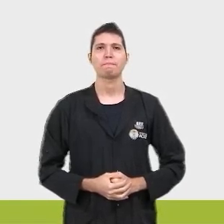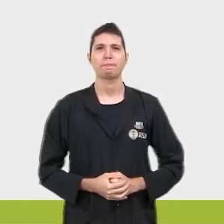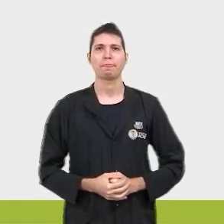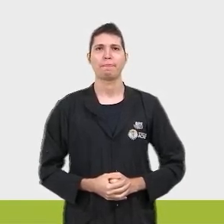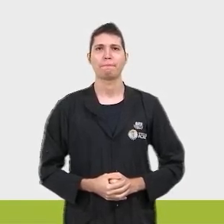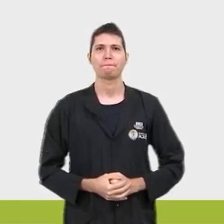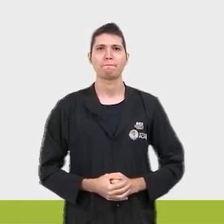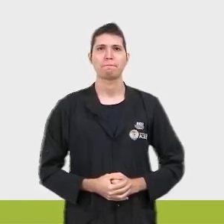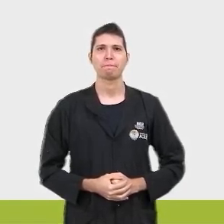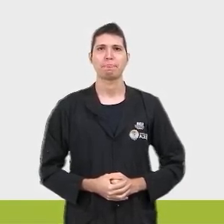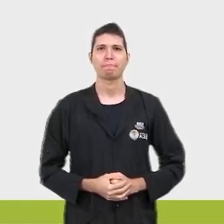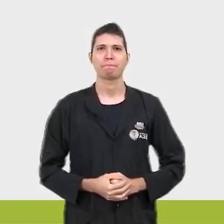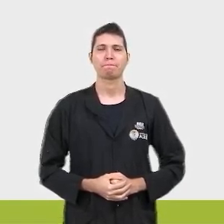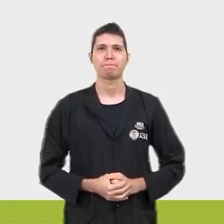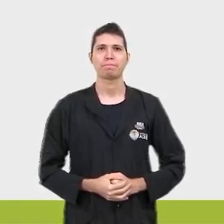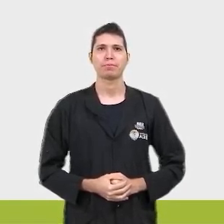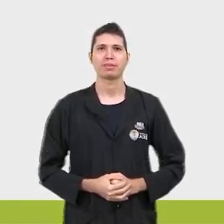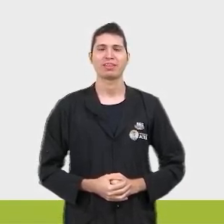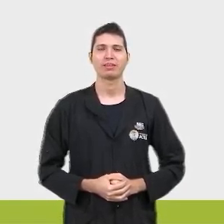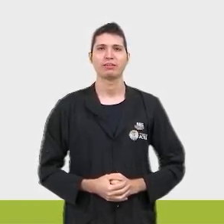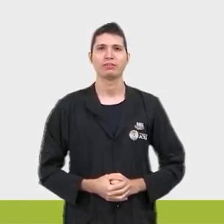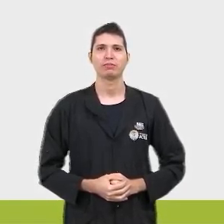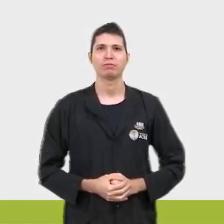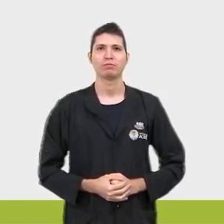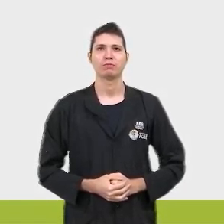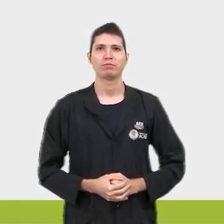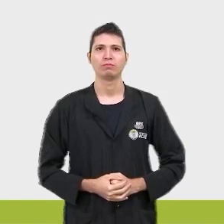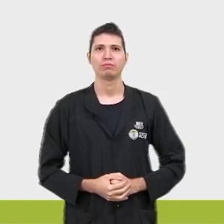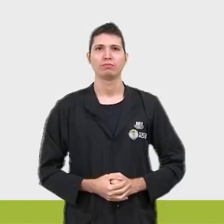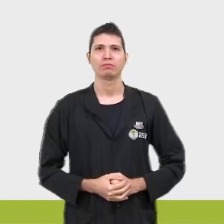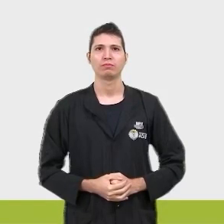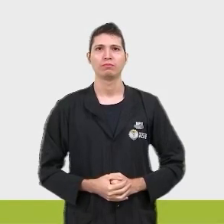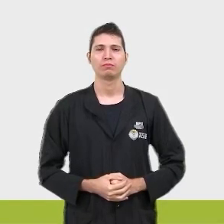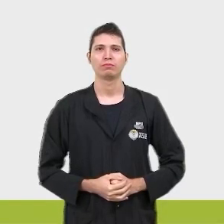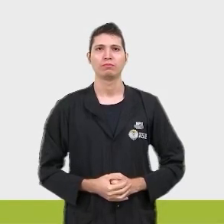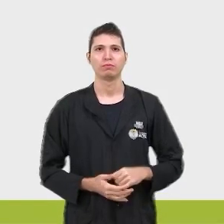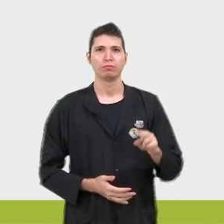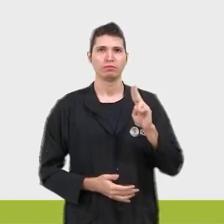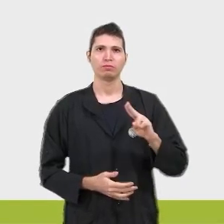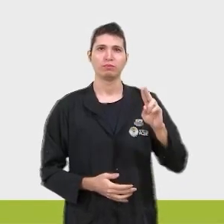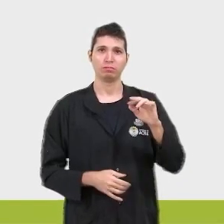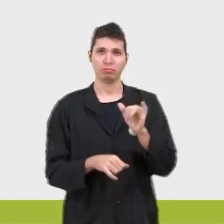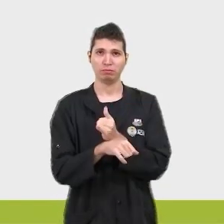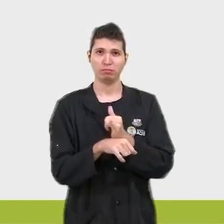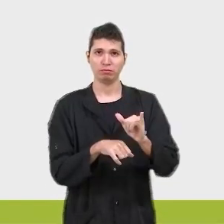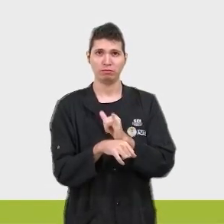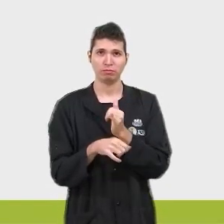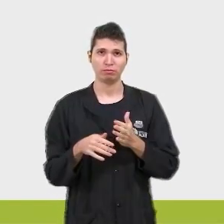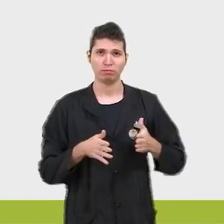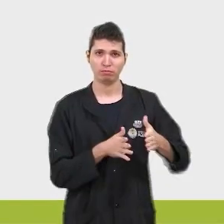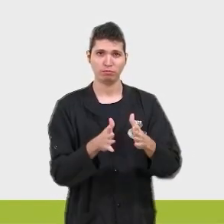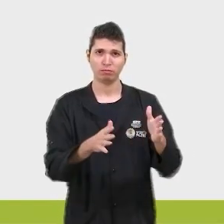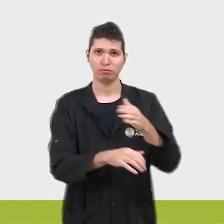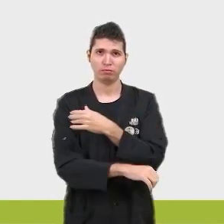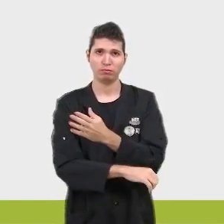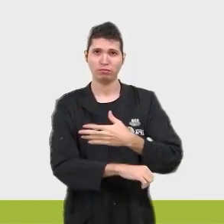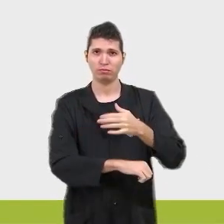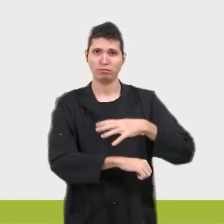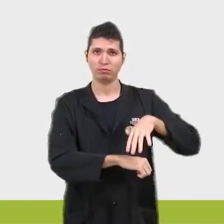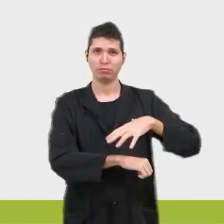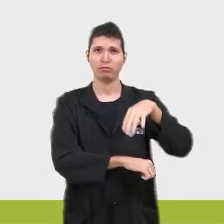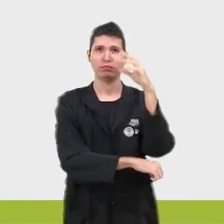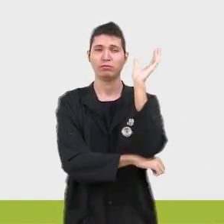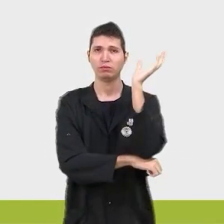considerando a implantação de corredores ecológicos, podemos